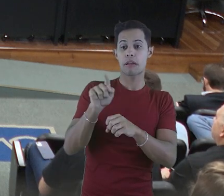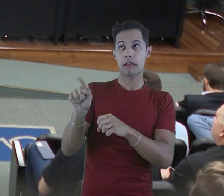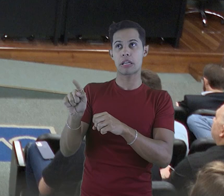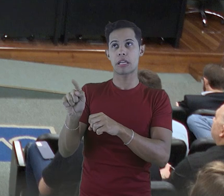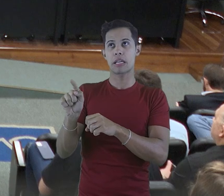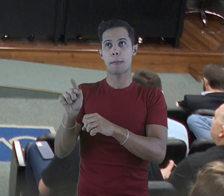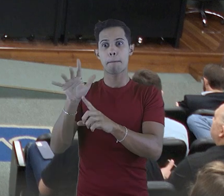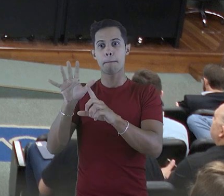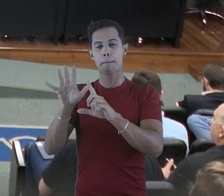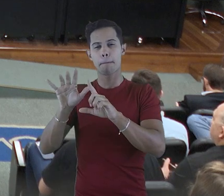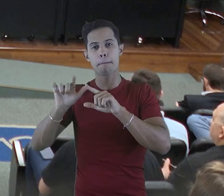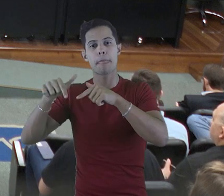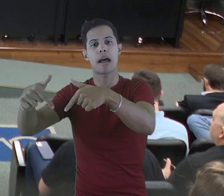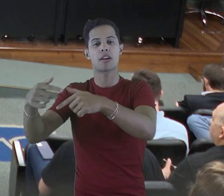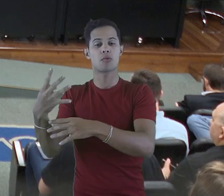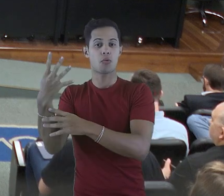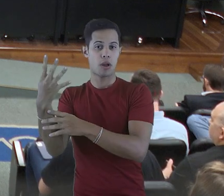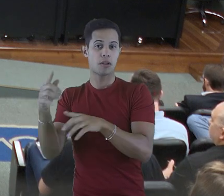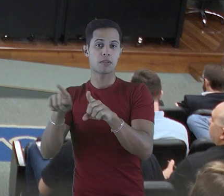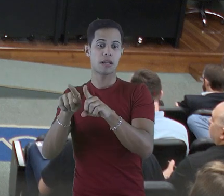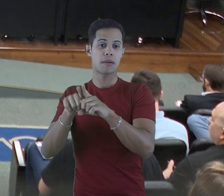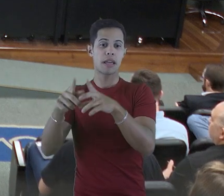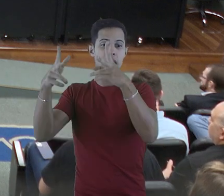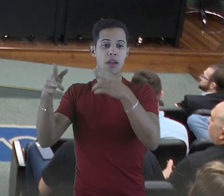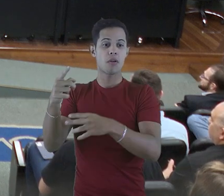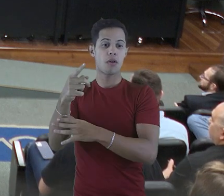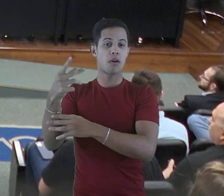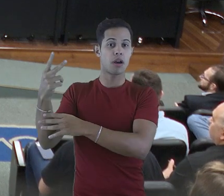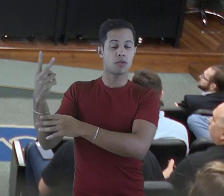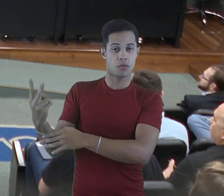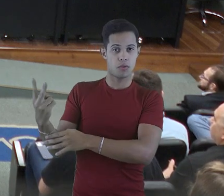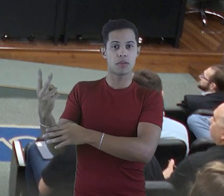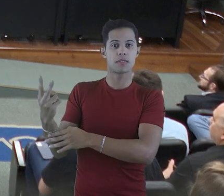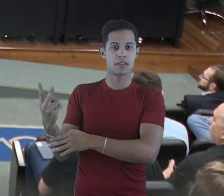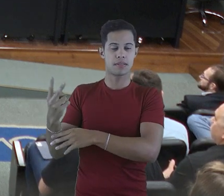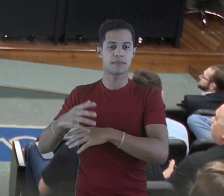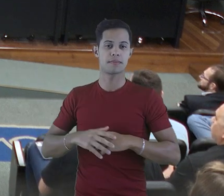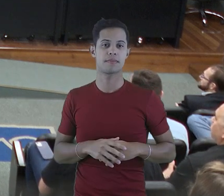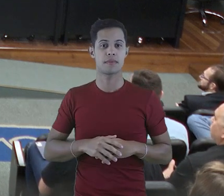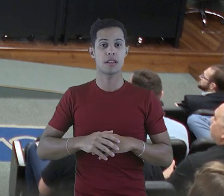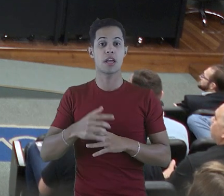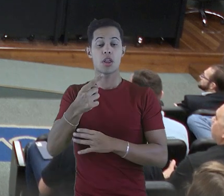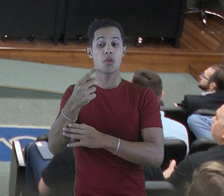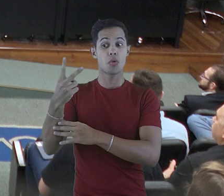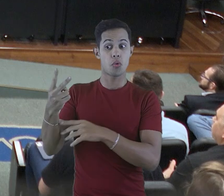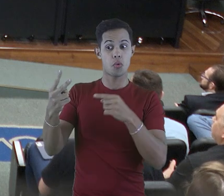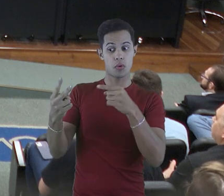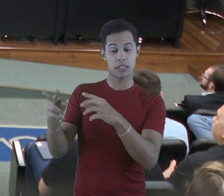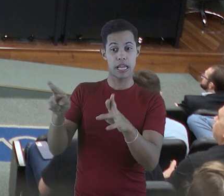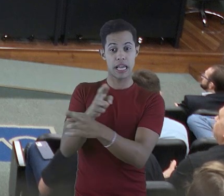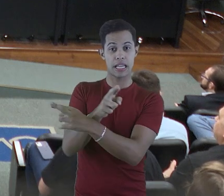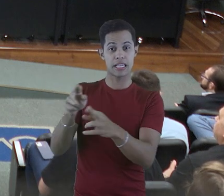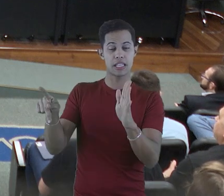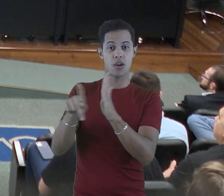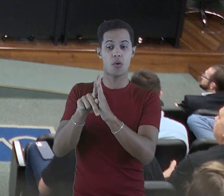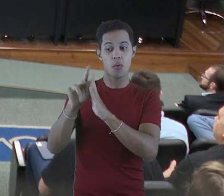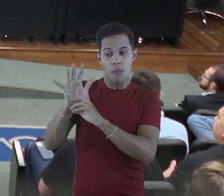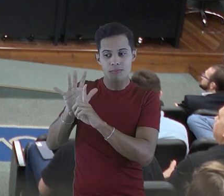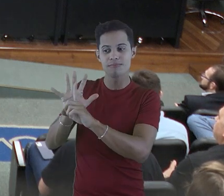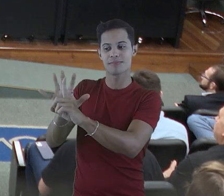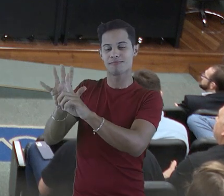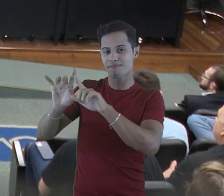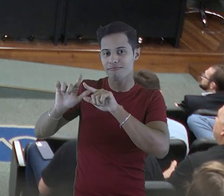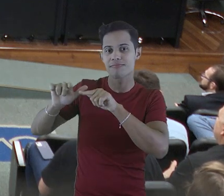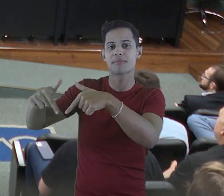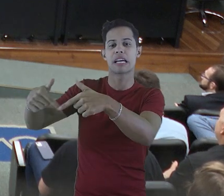dois você prioriza? o 12 em relação ao impacto porque não importa se a probabilidade é maior ou menor se o impacto